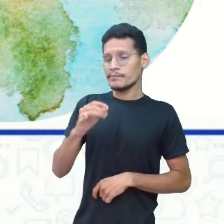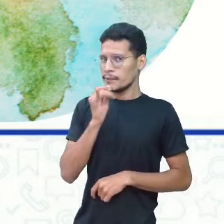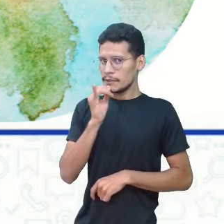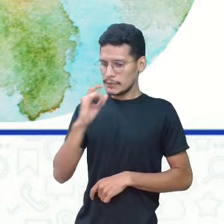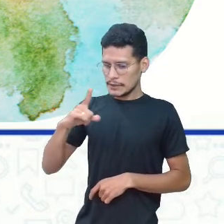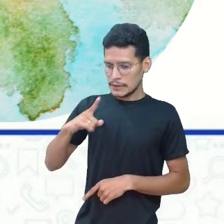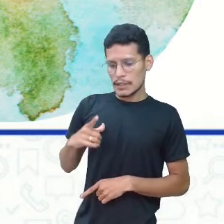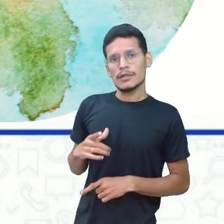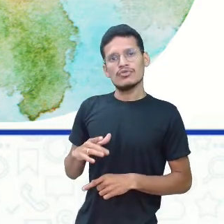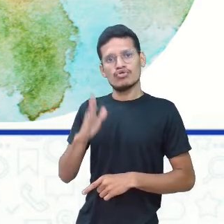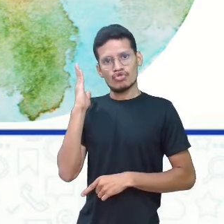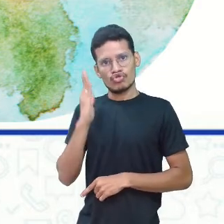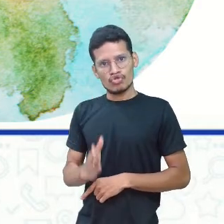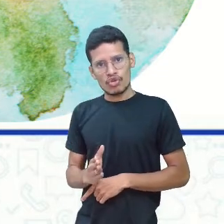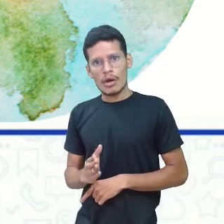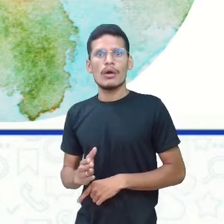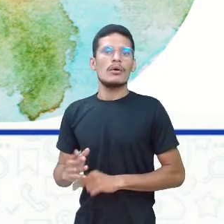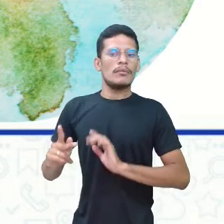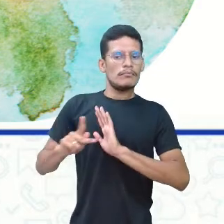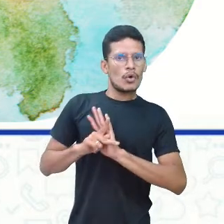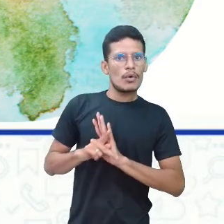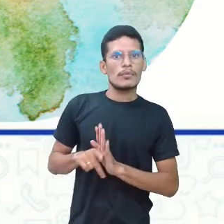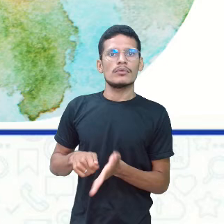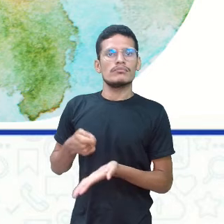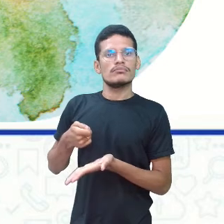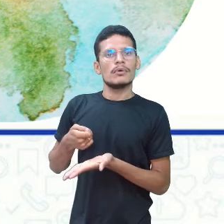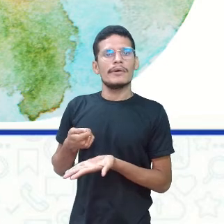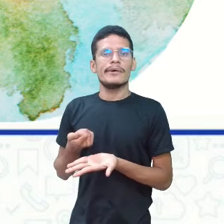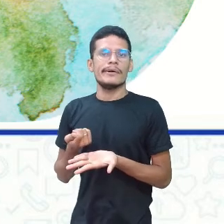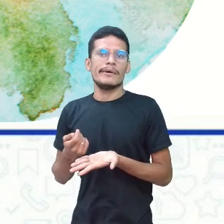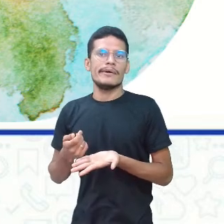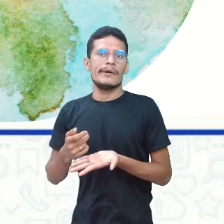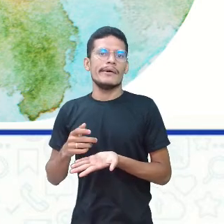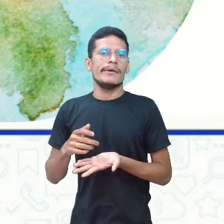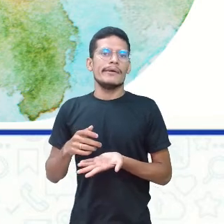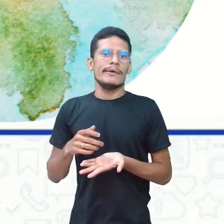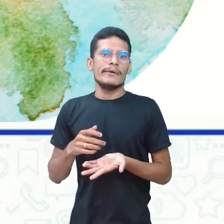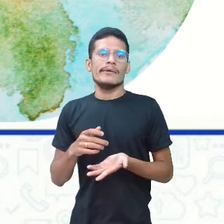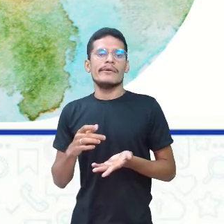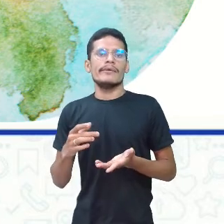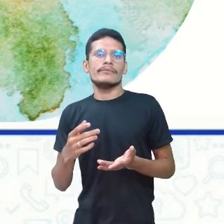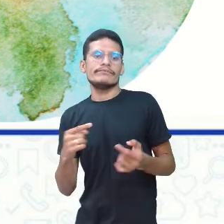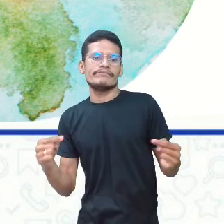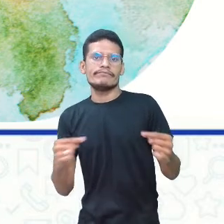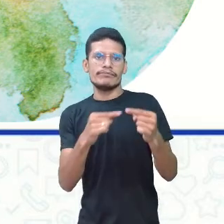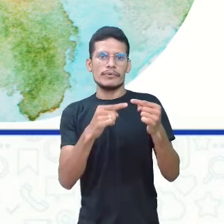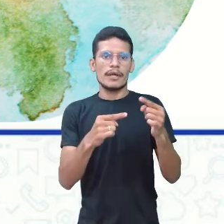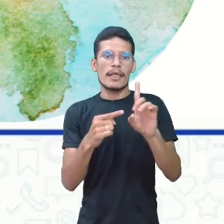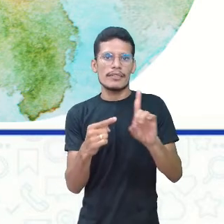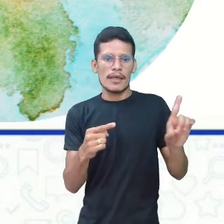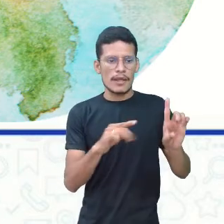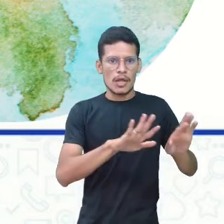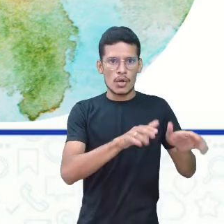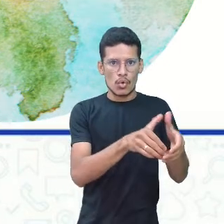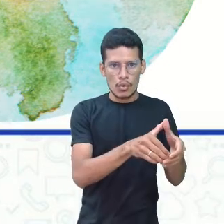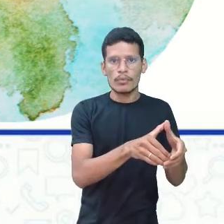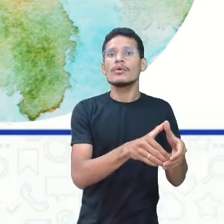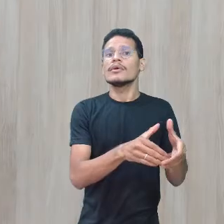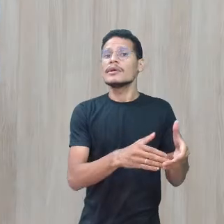né, teoricamente, né, de direita, e a partir da década de 60, devido a toda uma